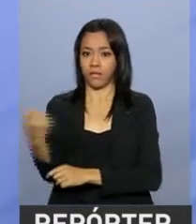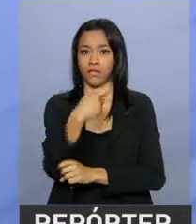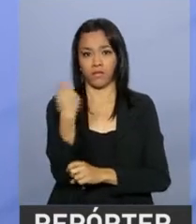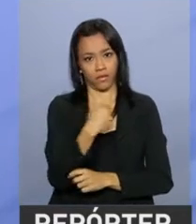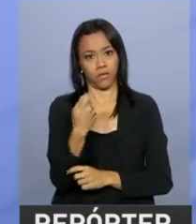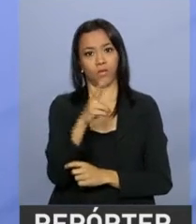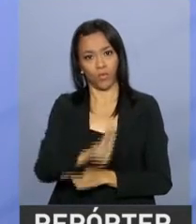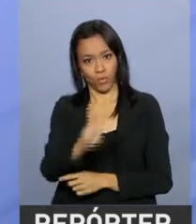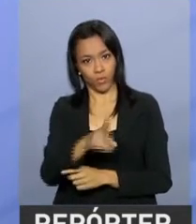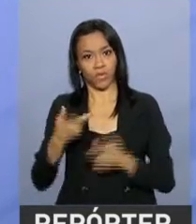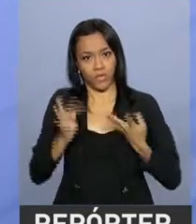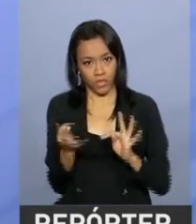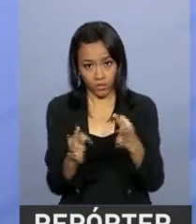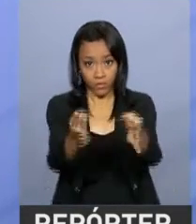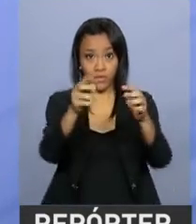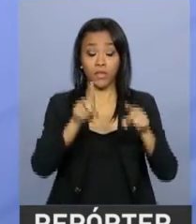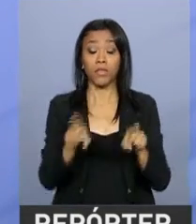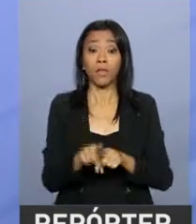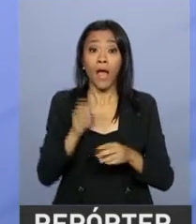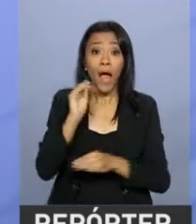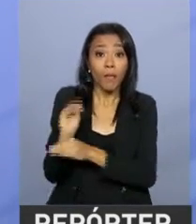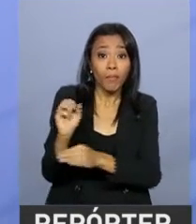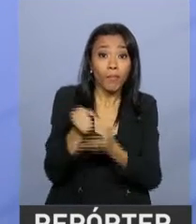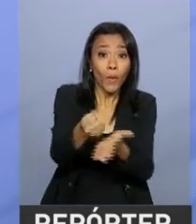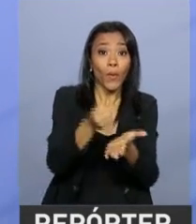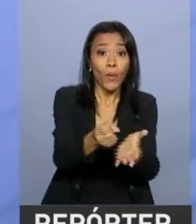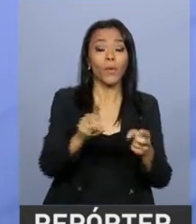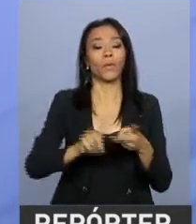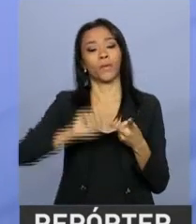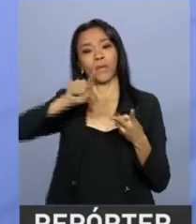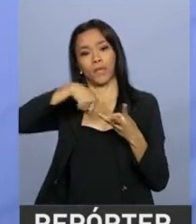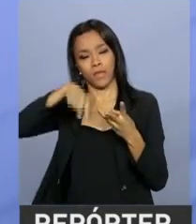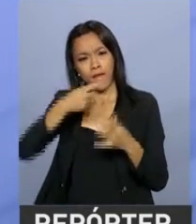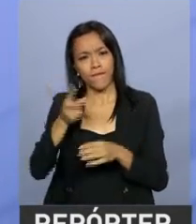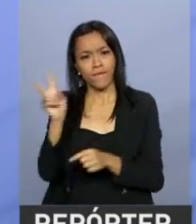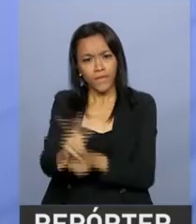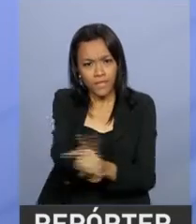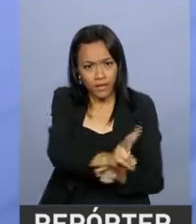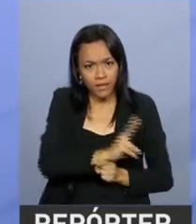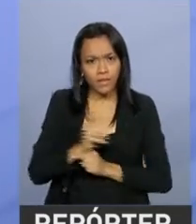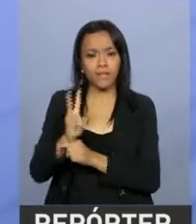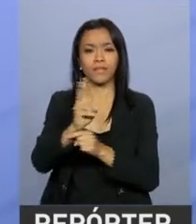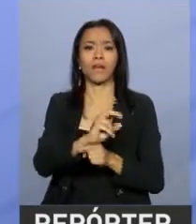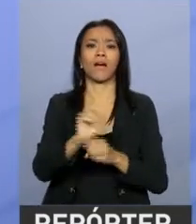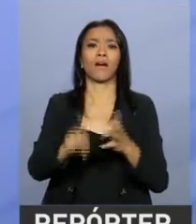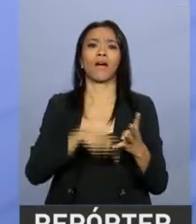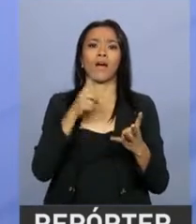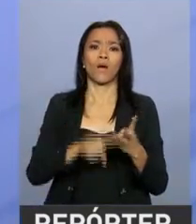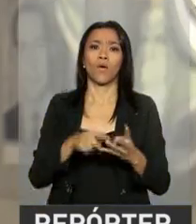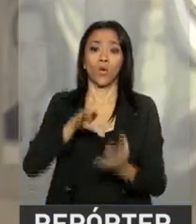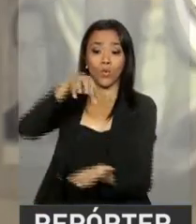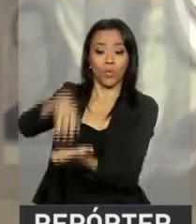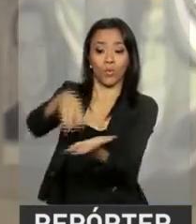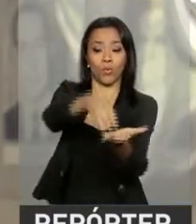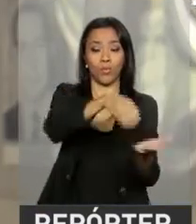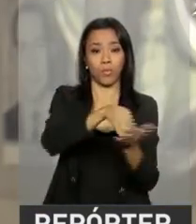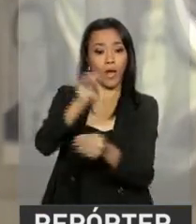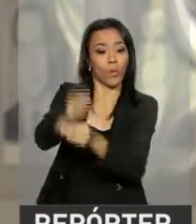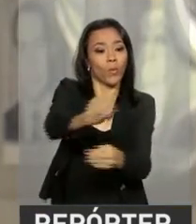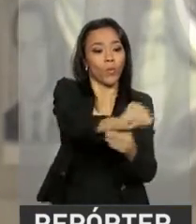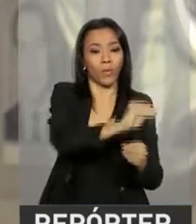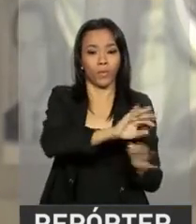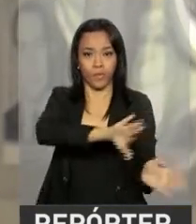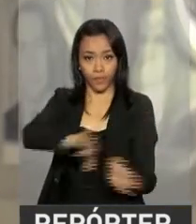à produção sustentável, fiscalização ambiental integrada, unidade de conservação. Iniciativas